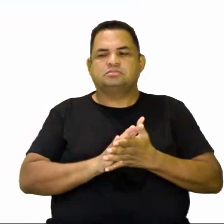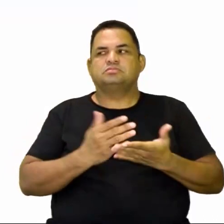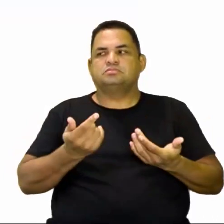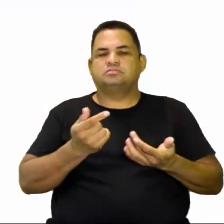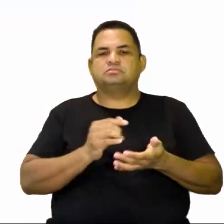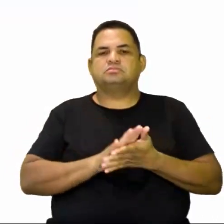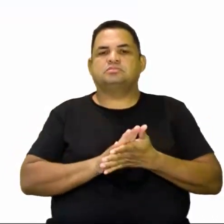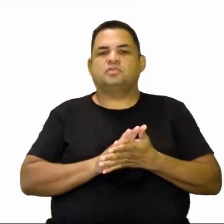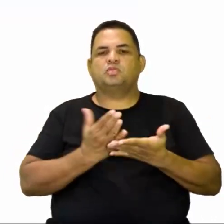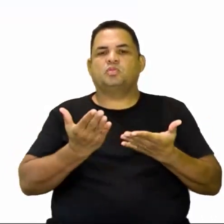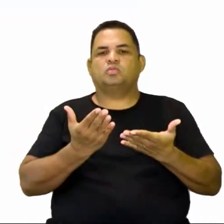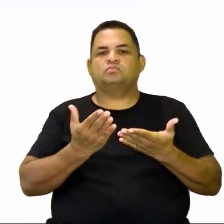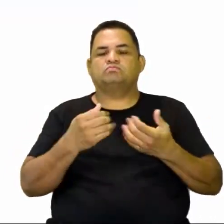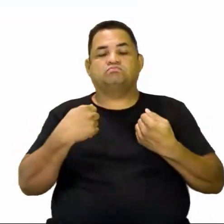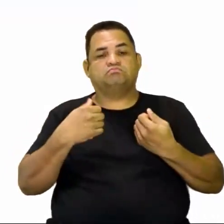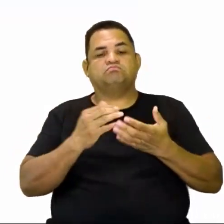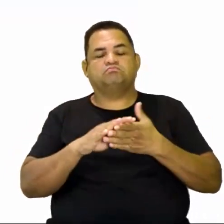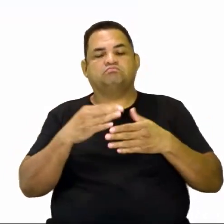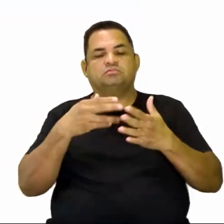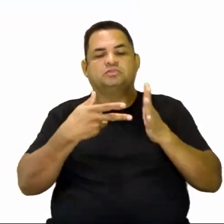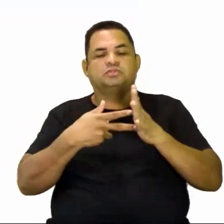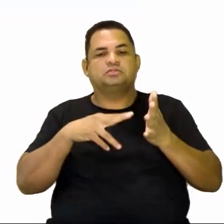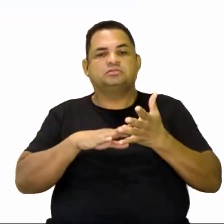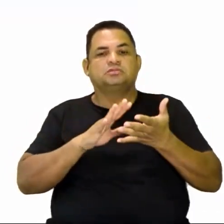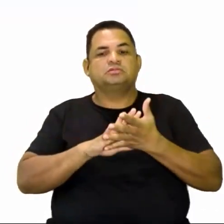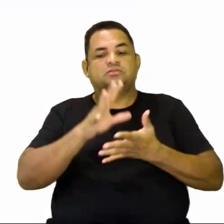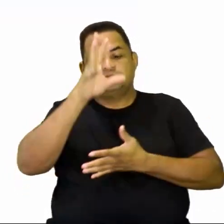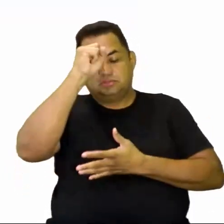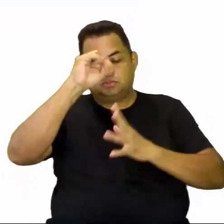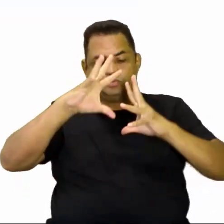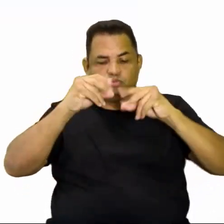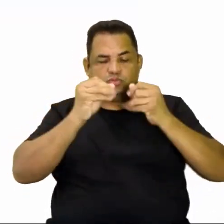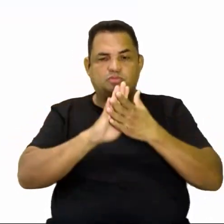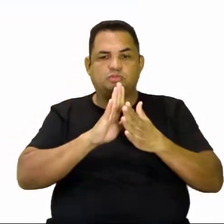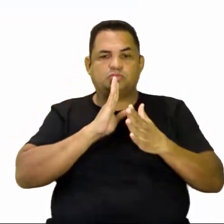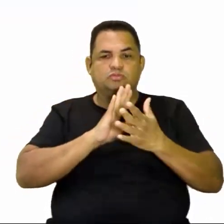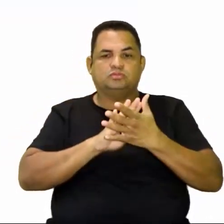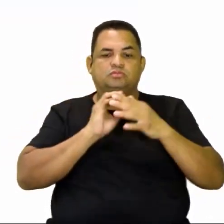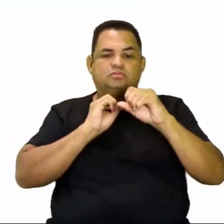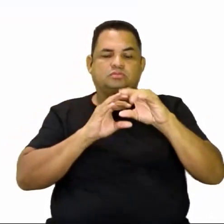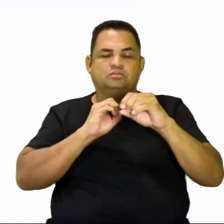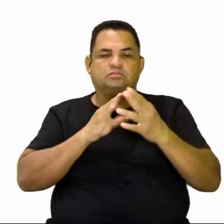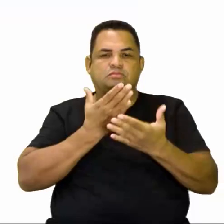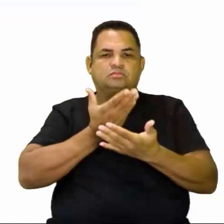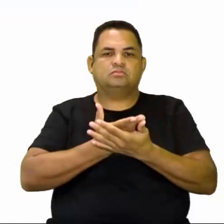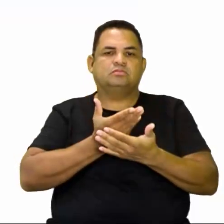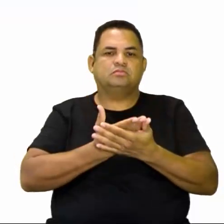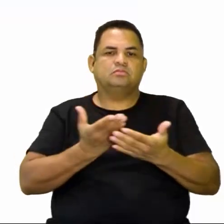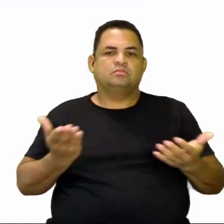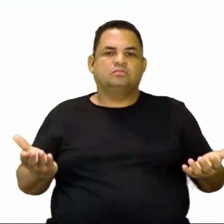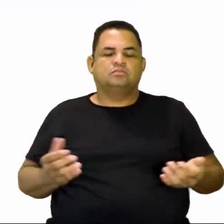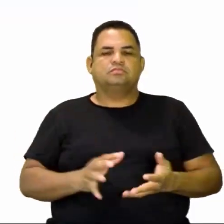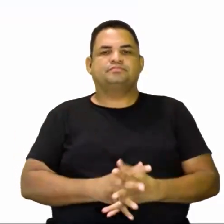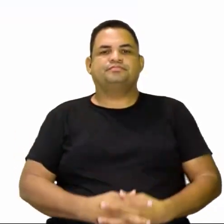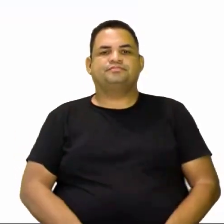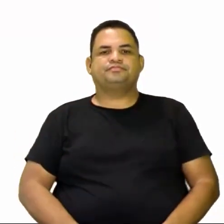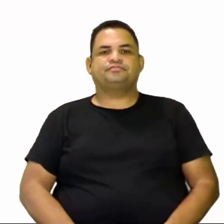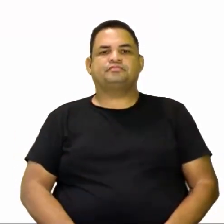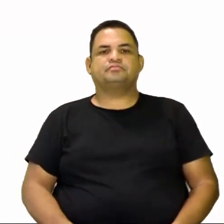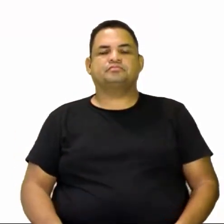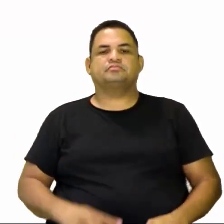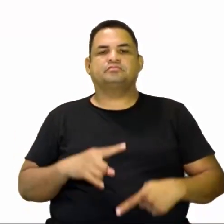deve se inteirar de todos os conhecimentos, né, abordados nessa aula. Vamos lá, então?